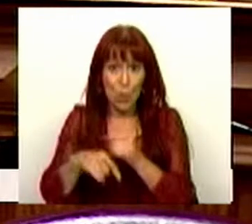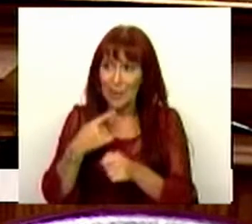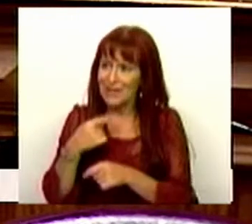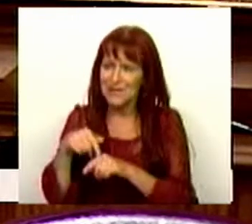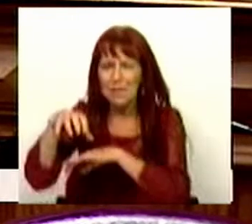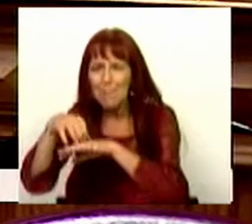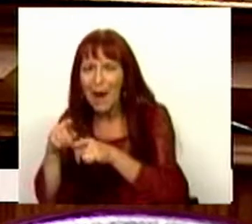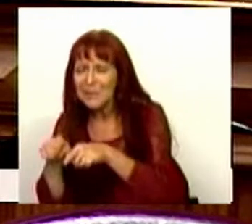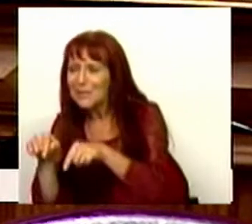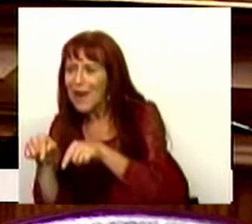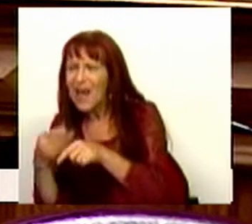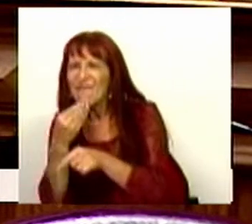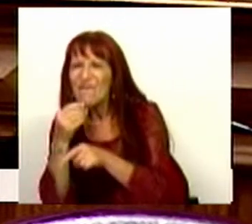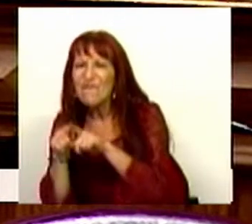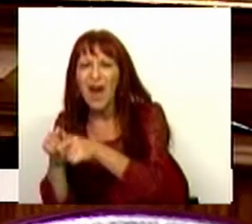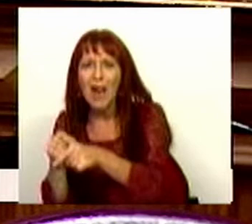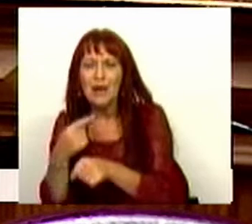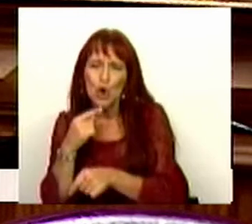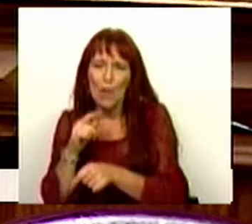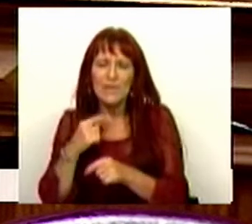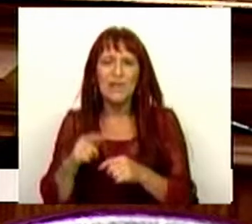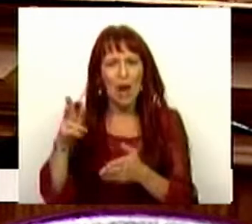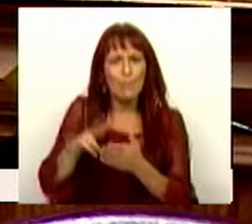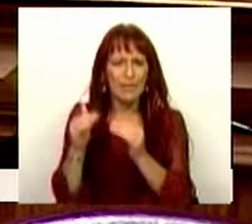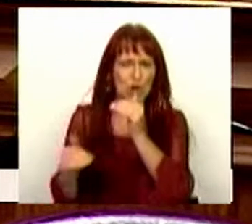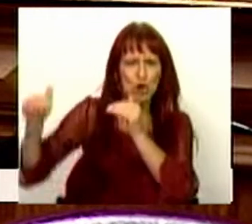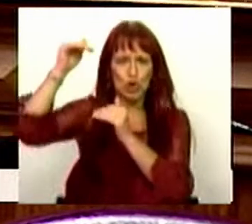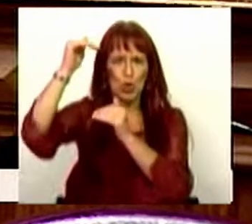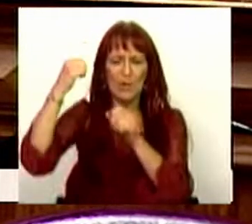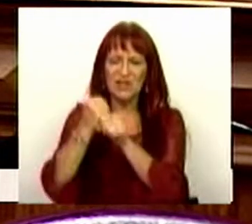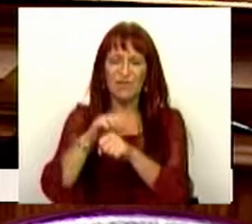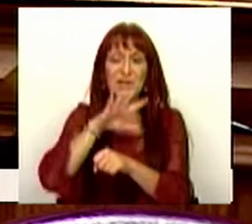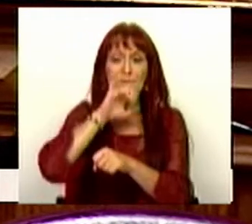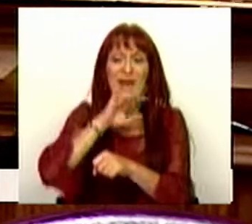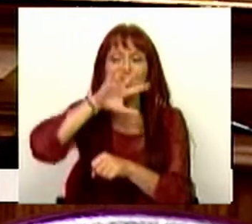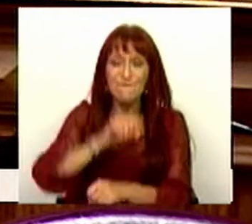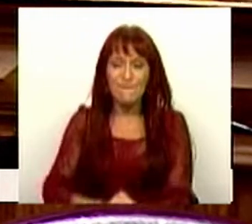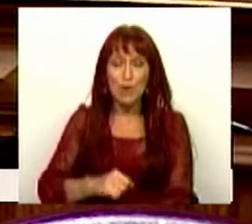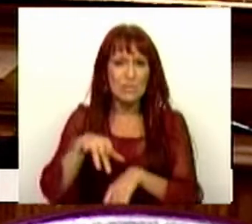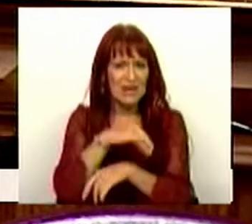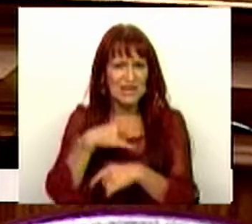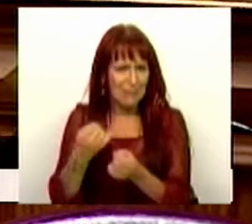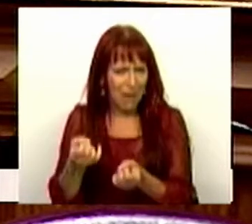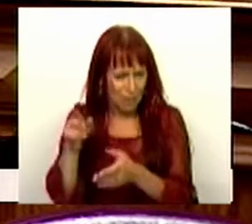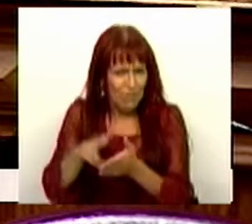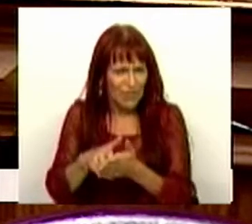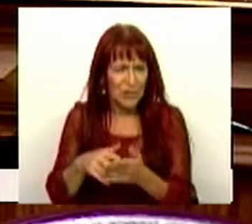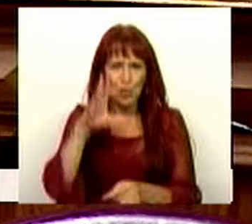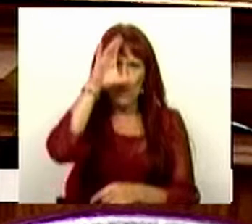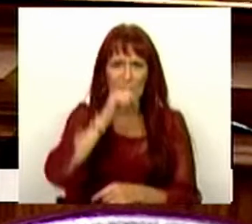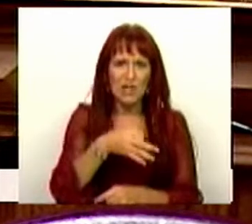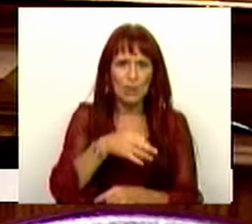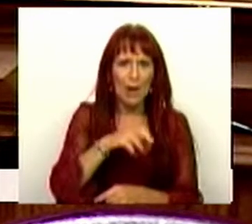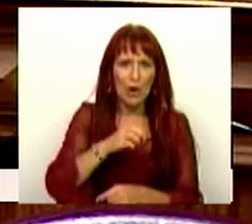a parte velha do hospital, fosse aprovado superiormente sem serviço materno-infantil e sem medicinas? O ministro Paulo